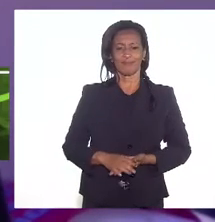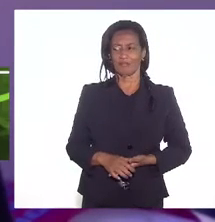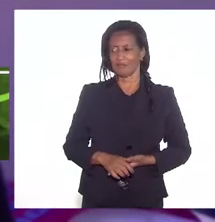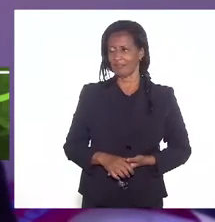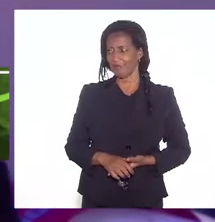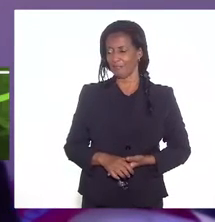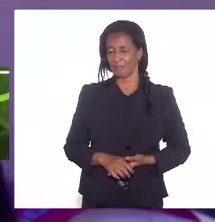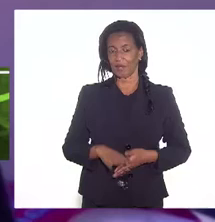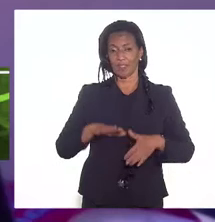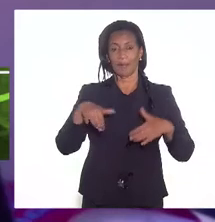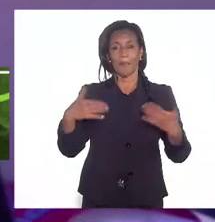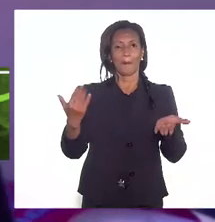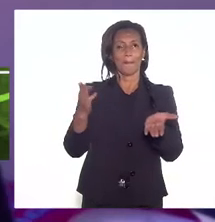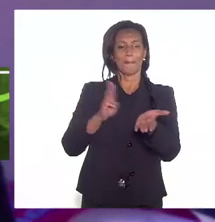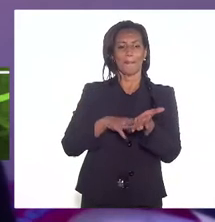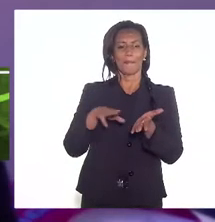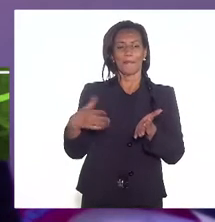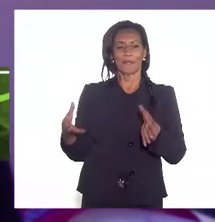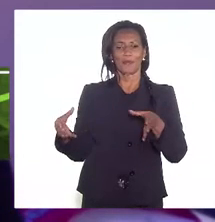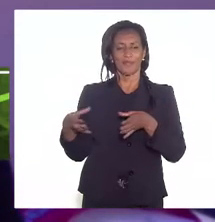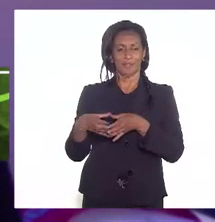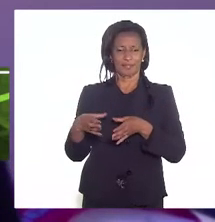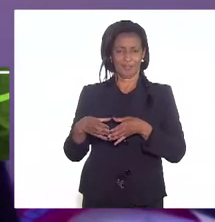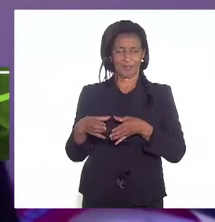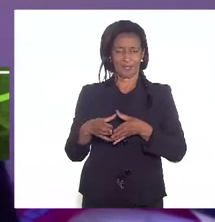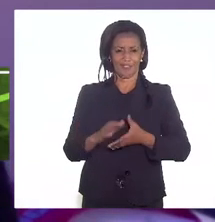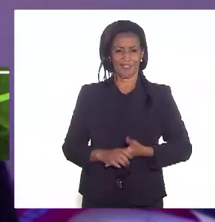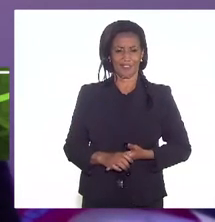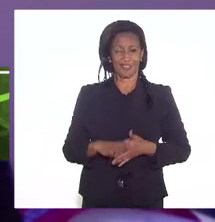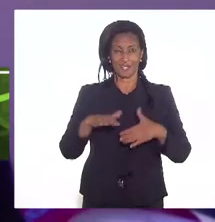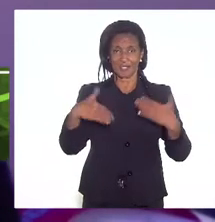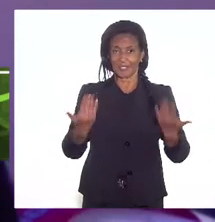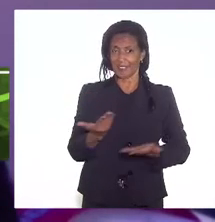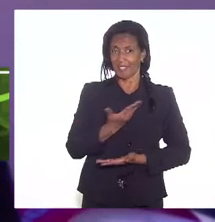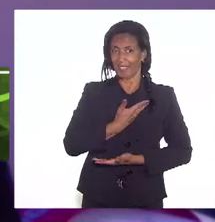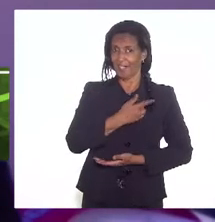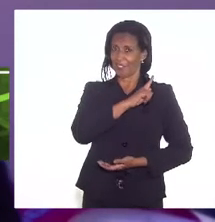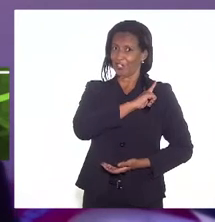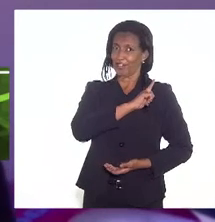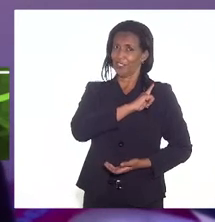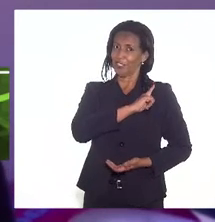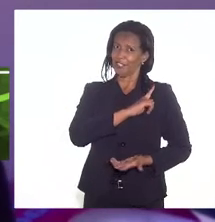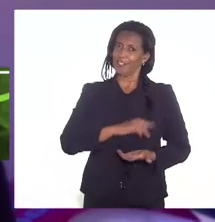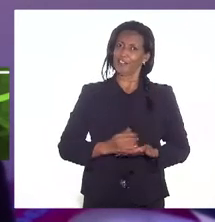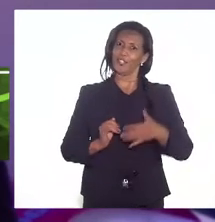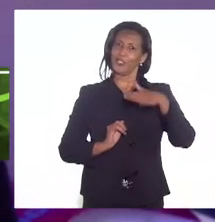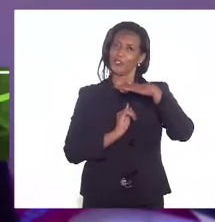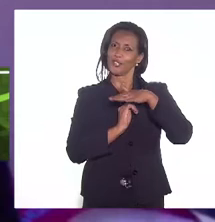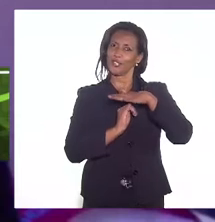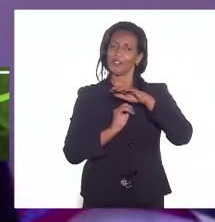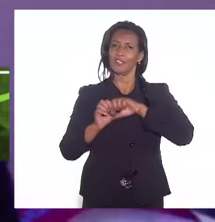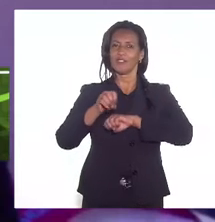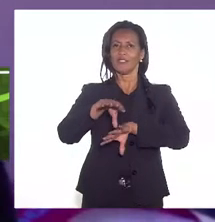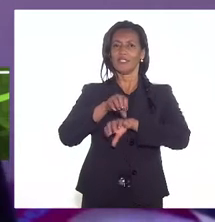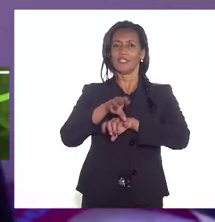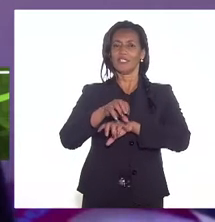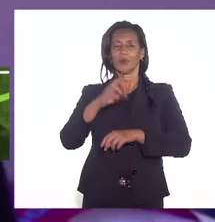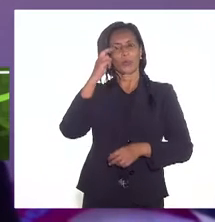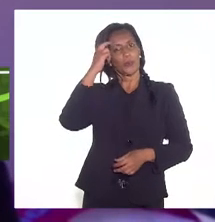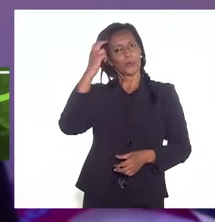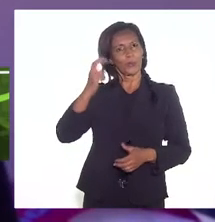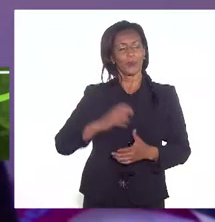senhores membros da comissão e senhores colegas gestores de instituições de ensino de cultura